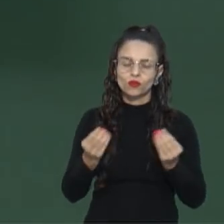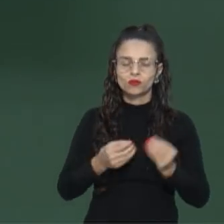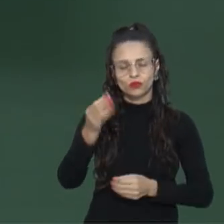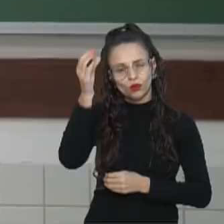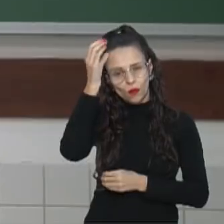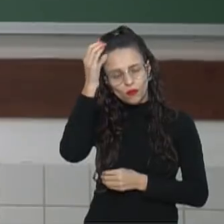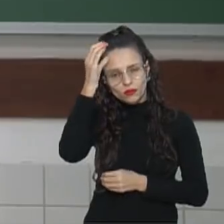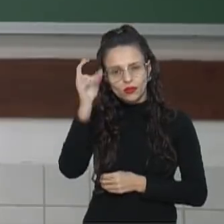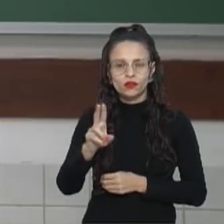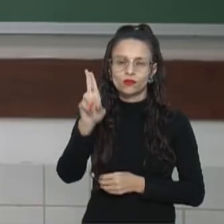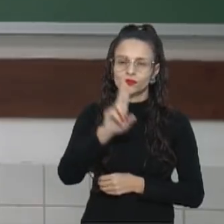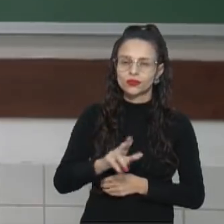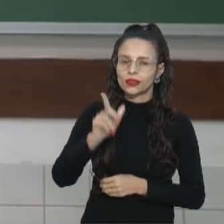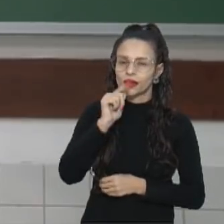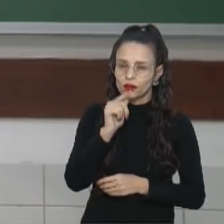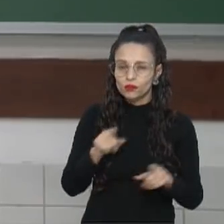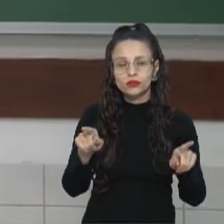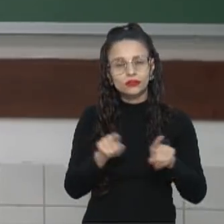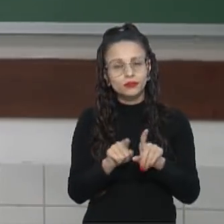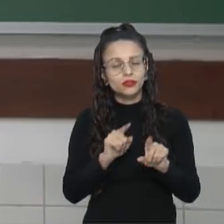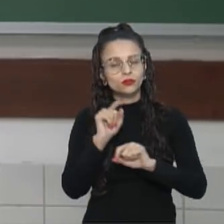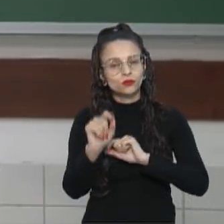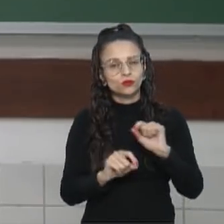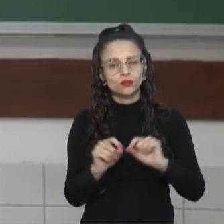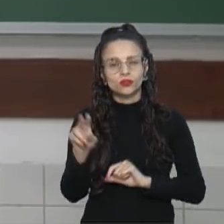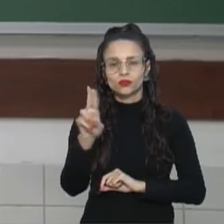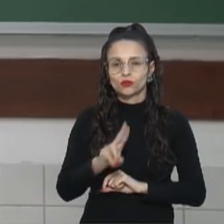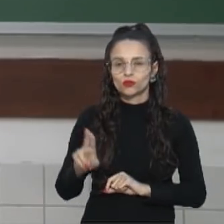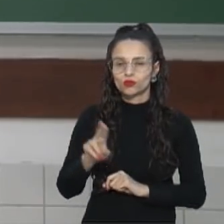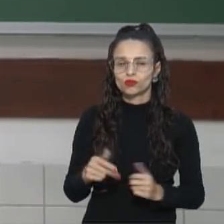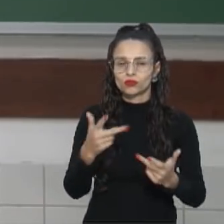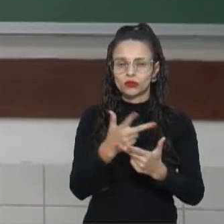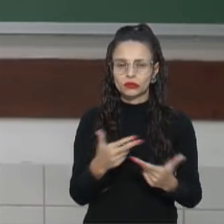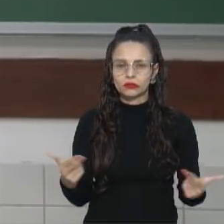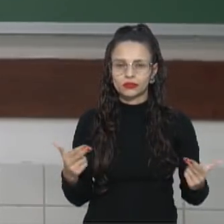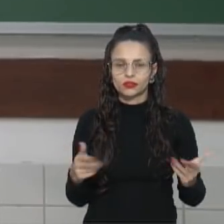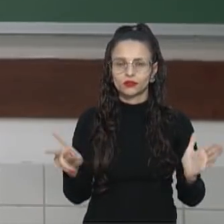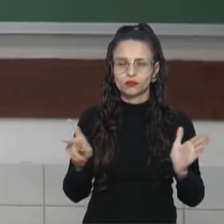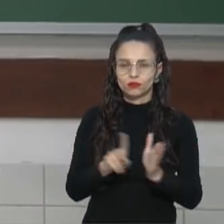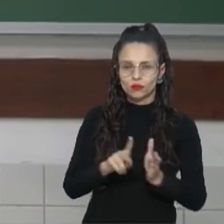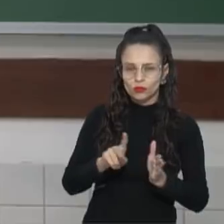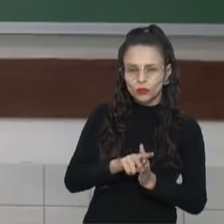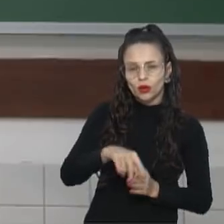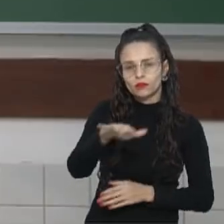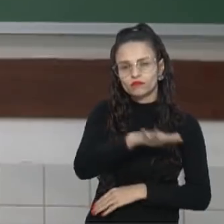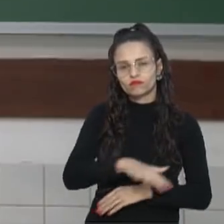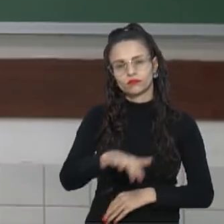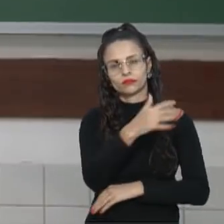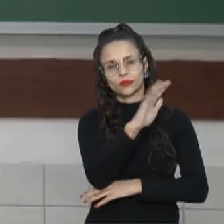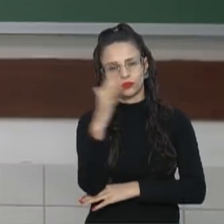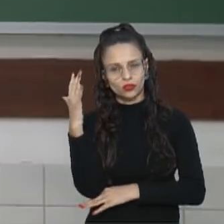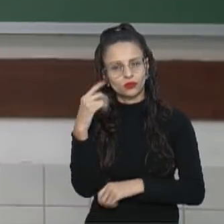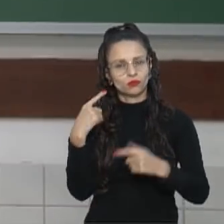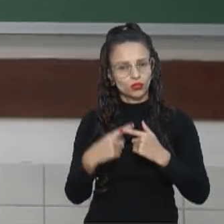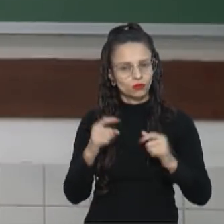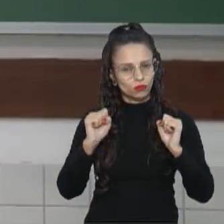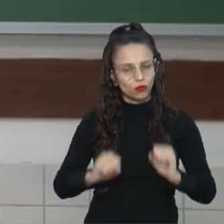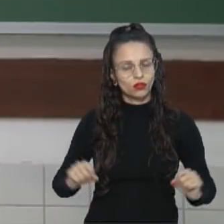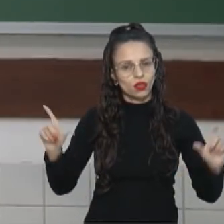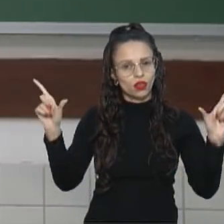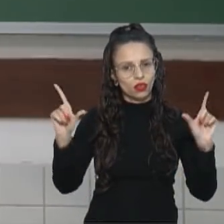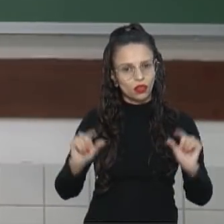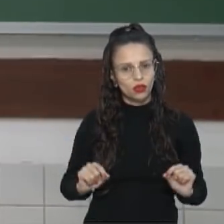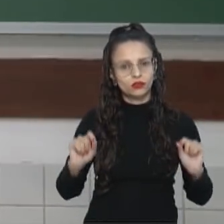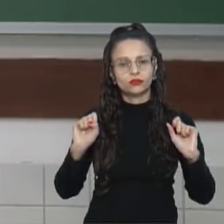a água. Mas vamos pensar também, sabedoria, no uso dos recursos fósseis que nós temos, porque são esgotáveis, porque aumentam